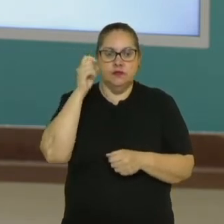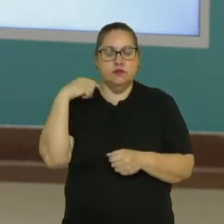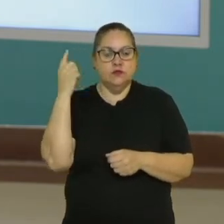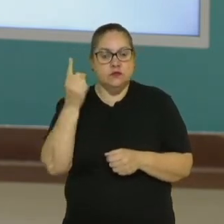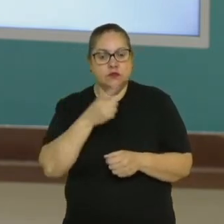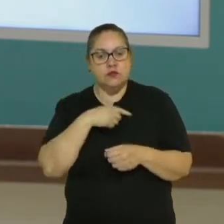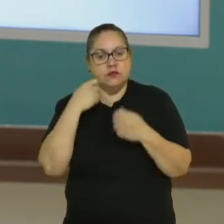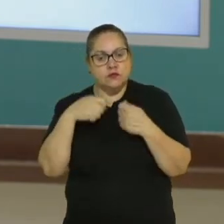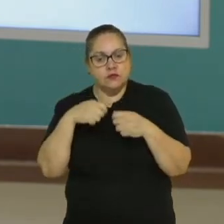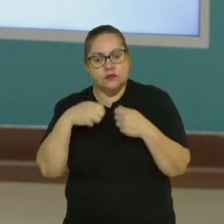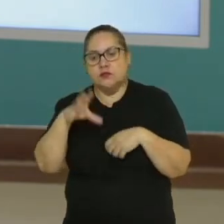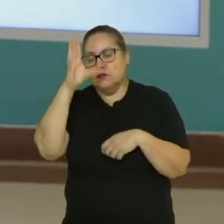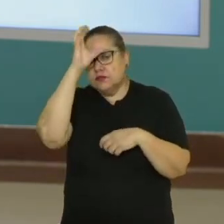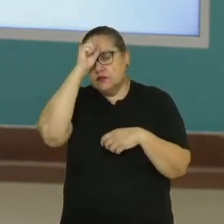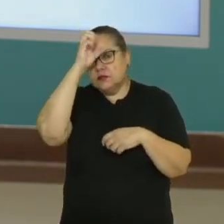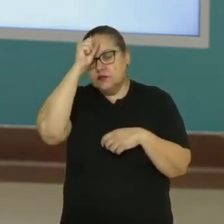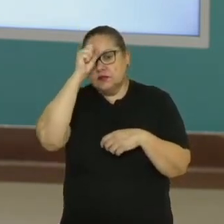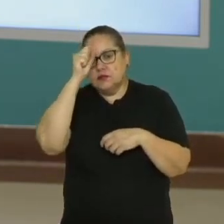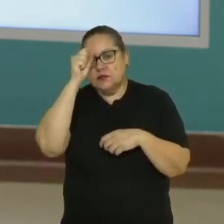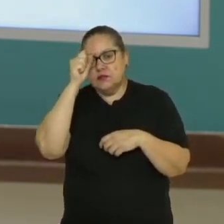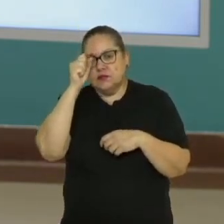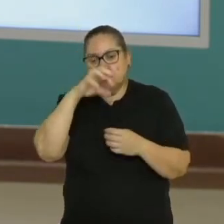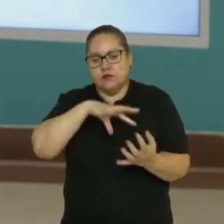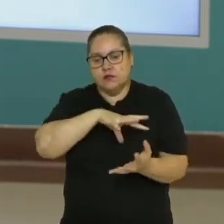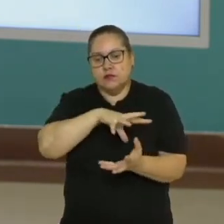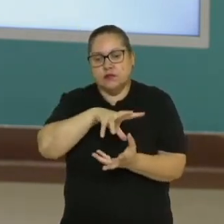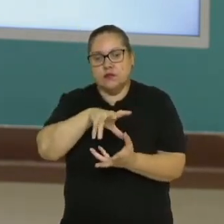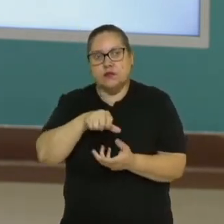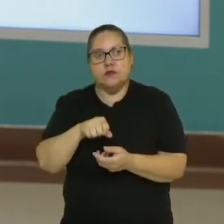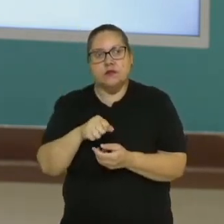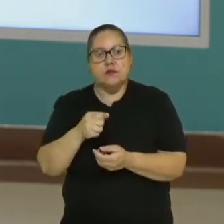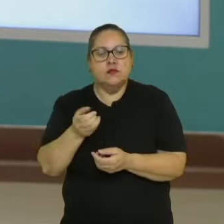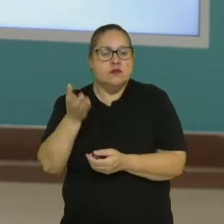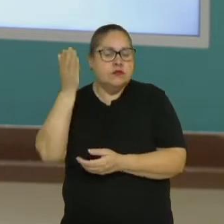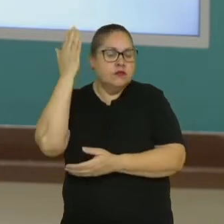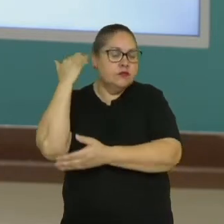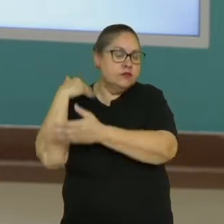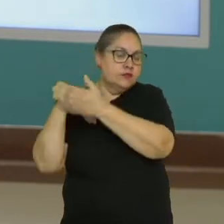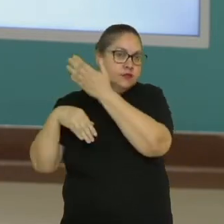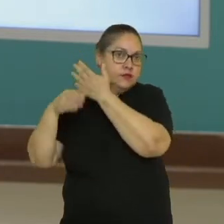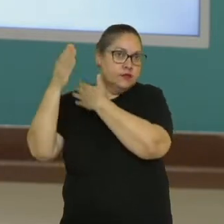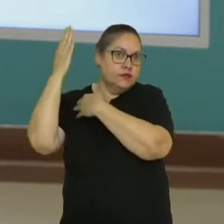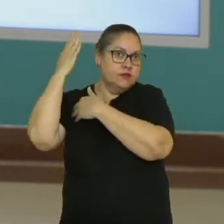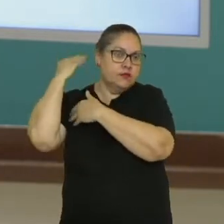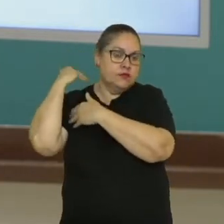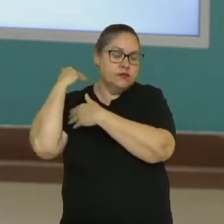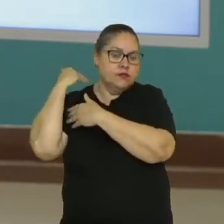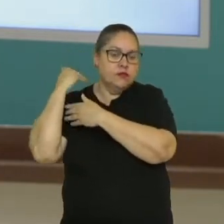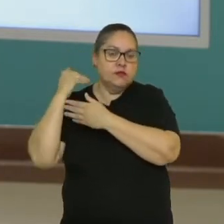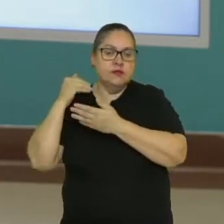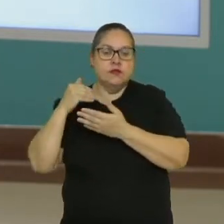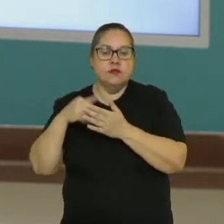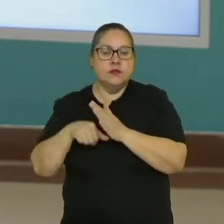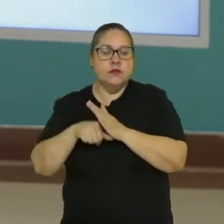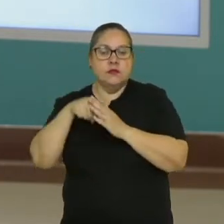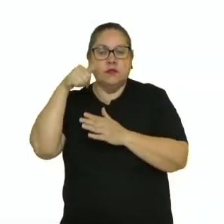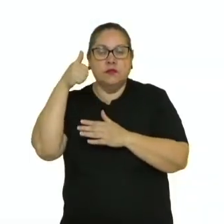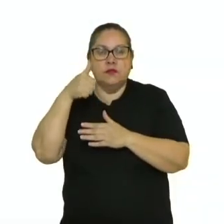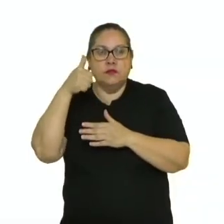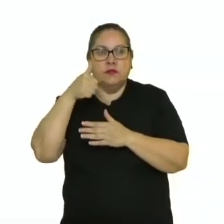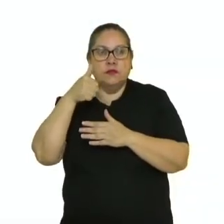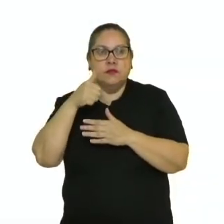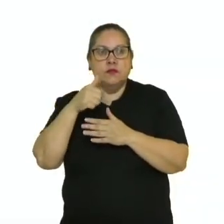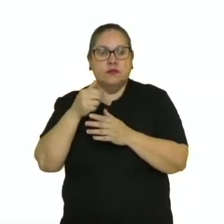nós temos que aprender sobre o nosso planeta antigamente, lá quando a Terra era primitiva?